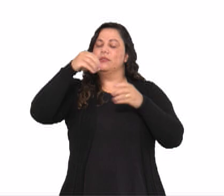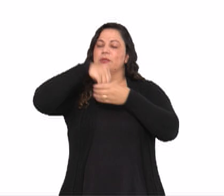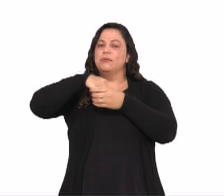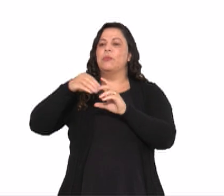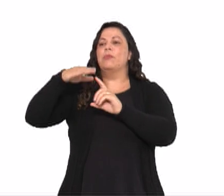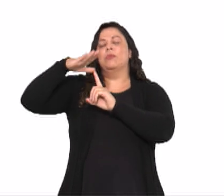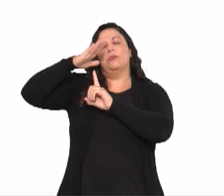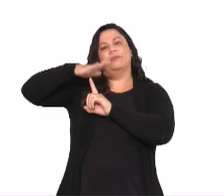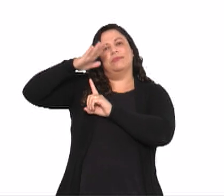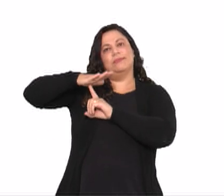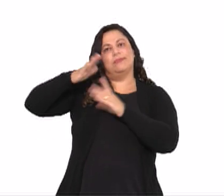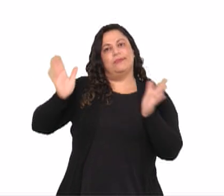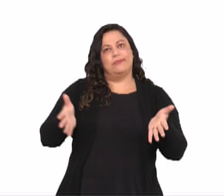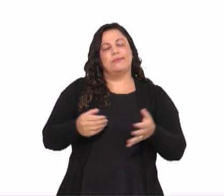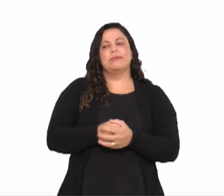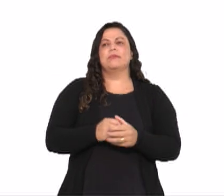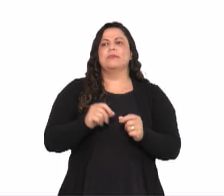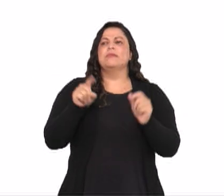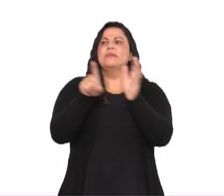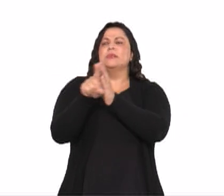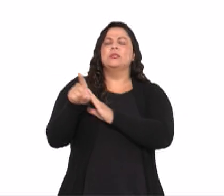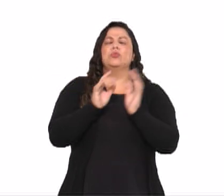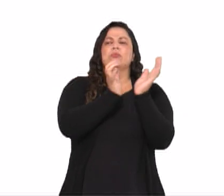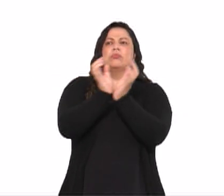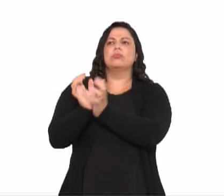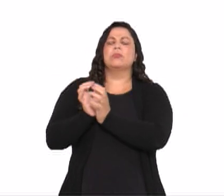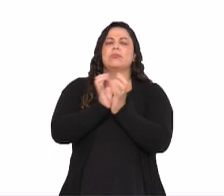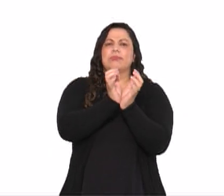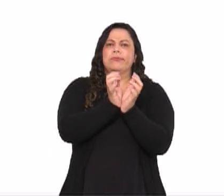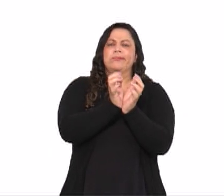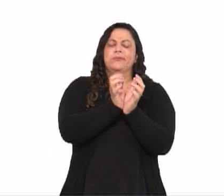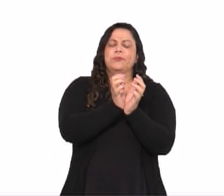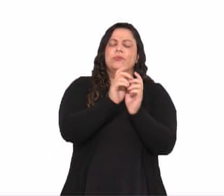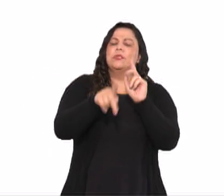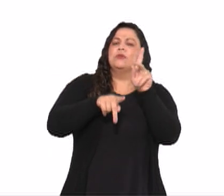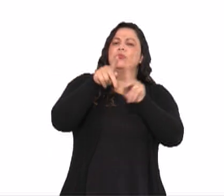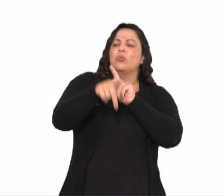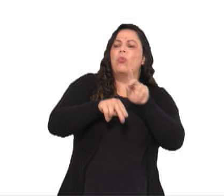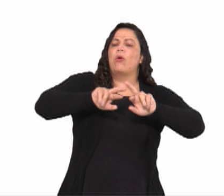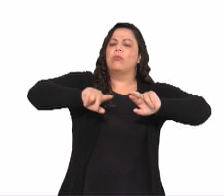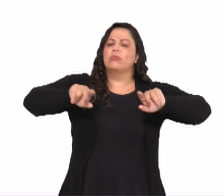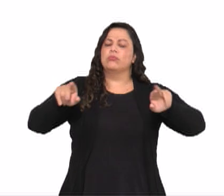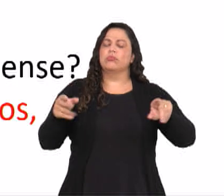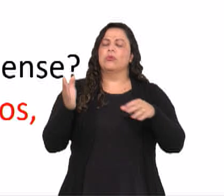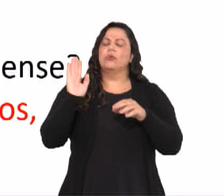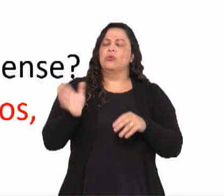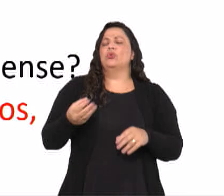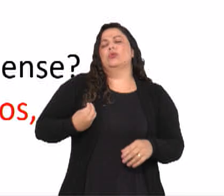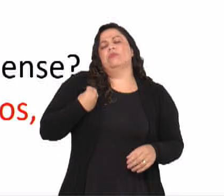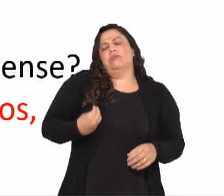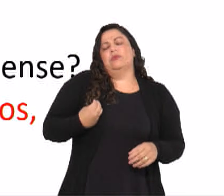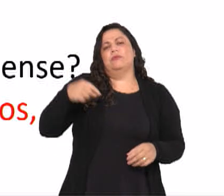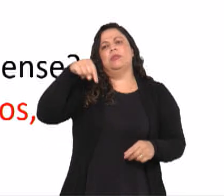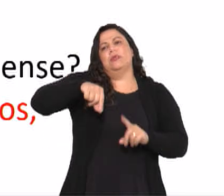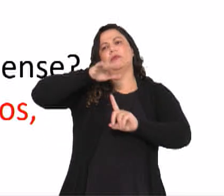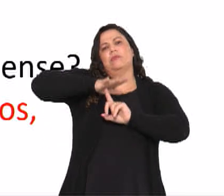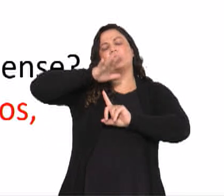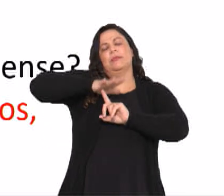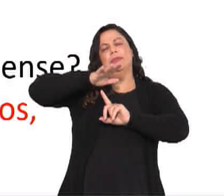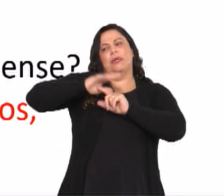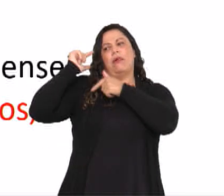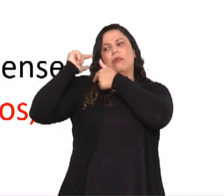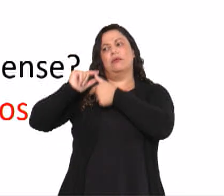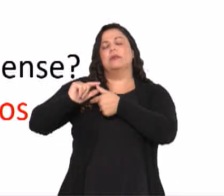1. Quais tribos, povos ou nações indígenas, né, habitavam o Paraná chamado tradicional? Se